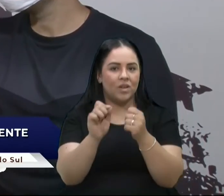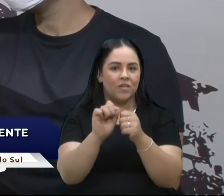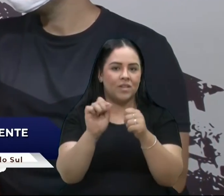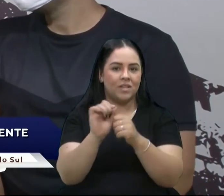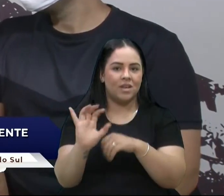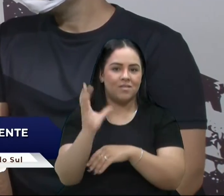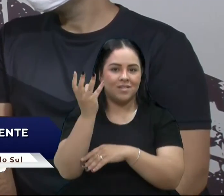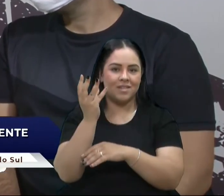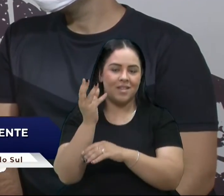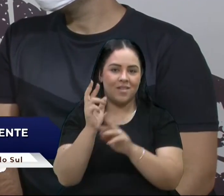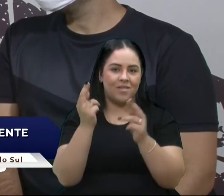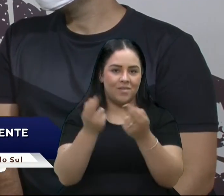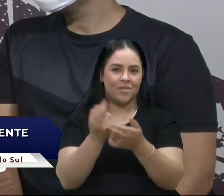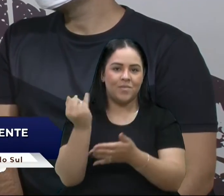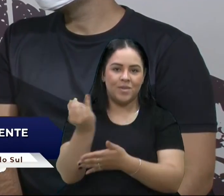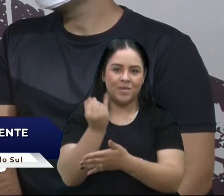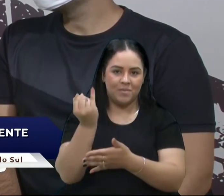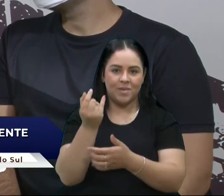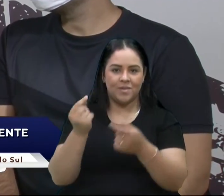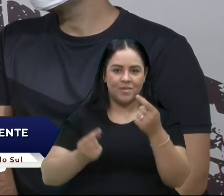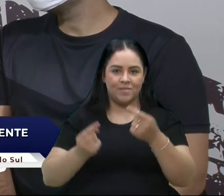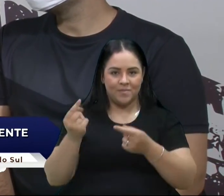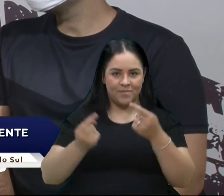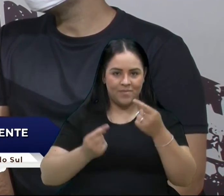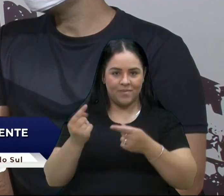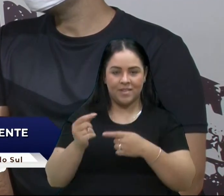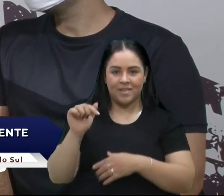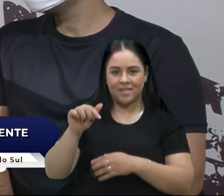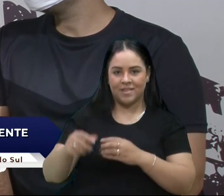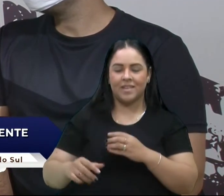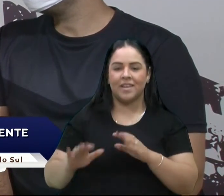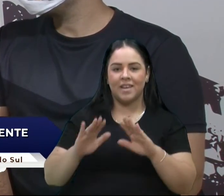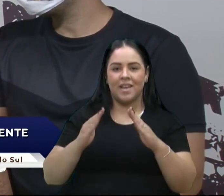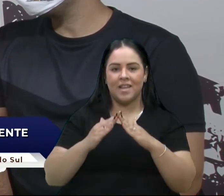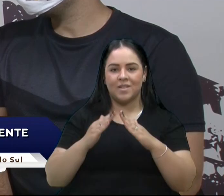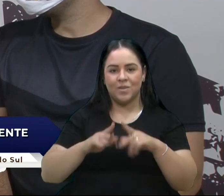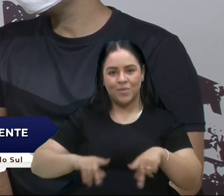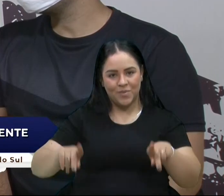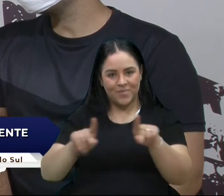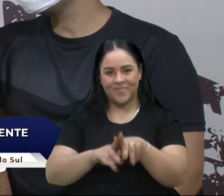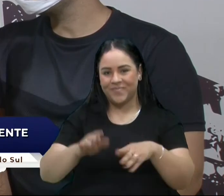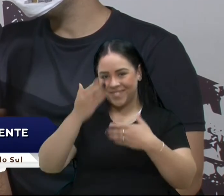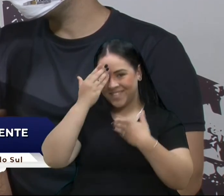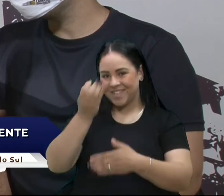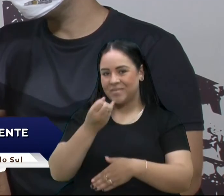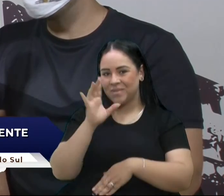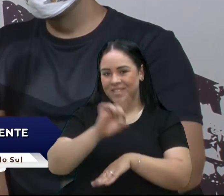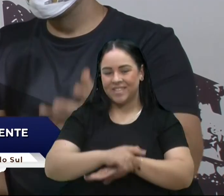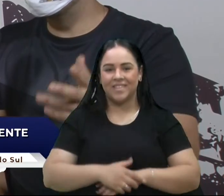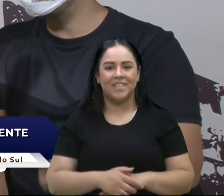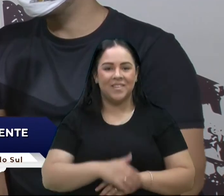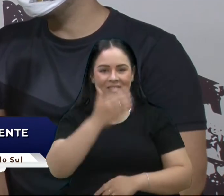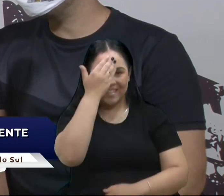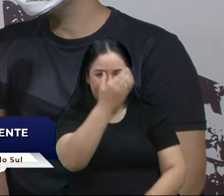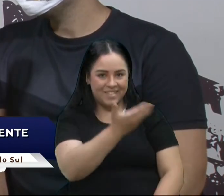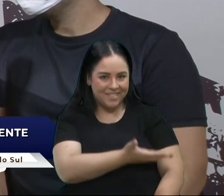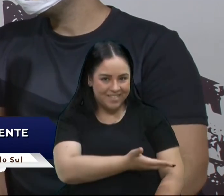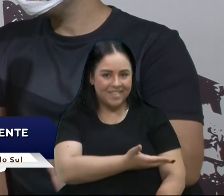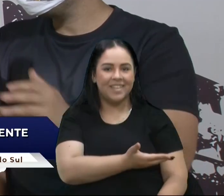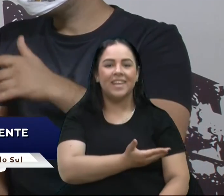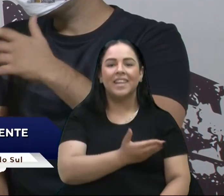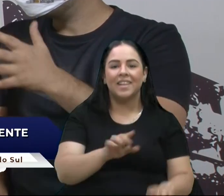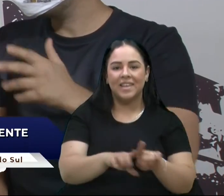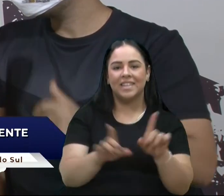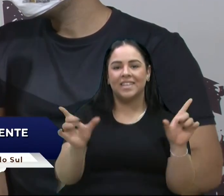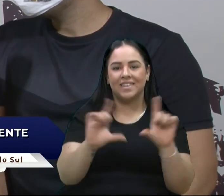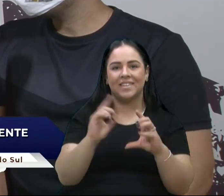que foi tão importante para a discussão aqui na Casa do Povo, né? Obrigada, bom dia. Obrigado, Carol, obrigado à TV Câmara.